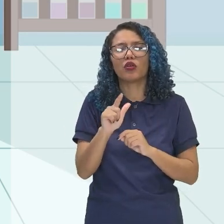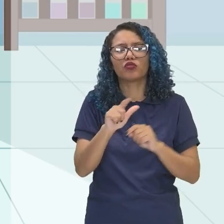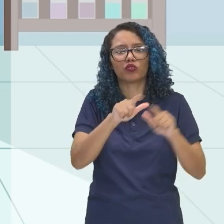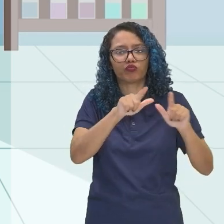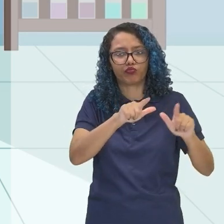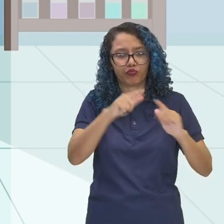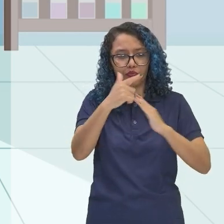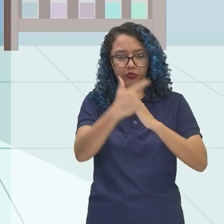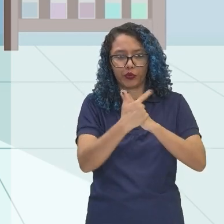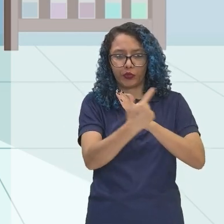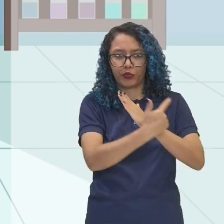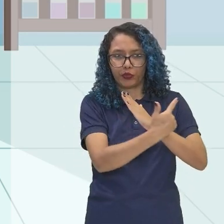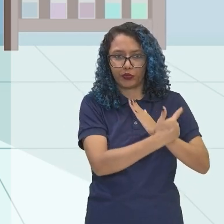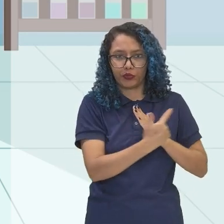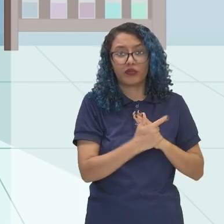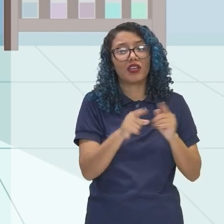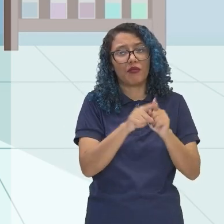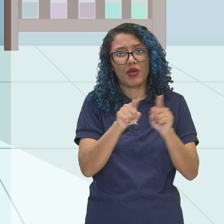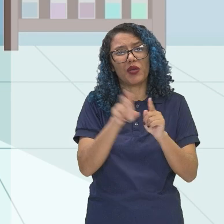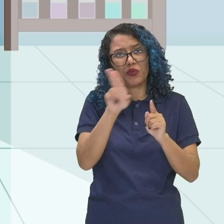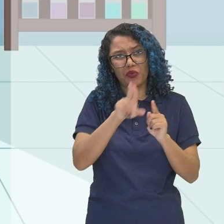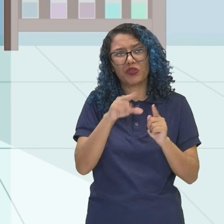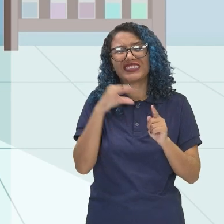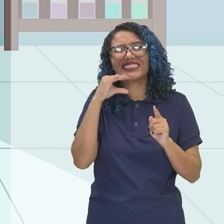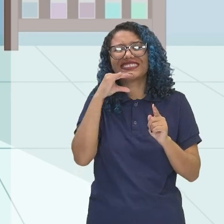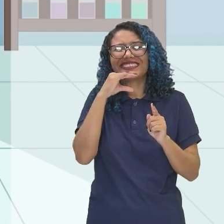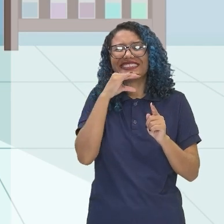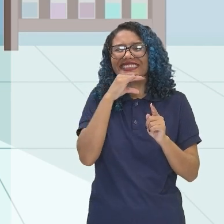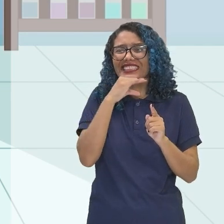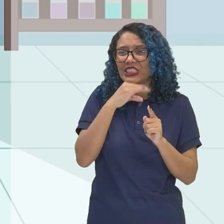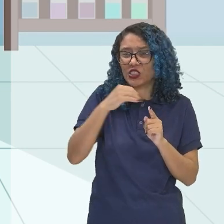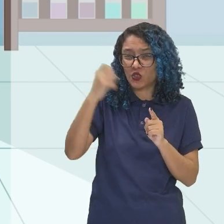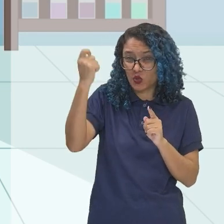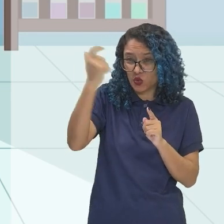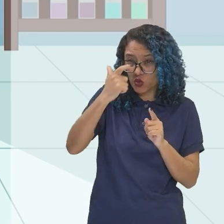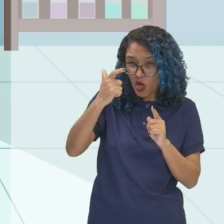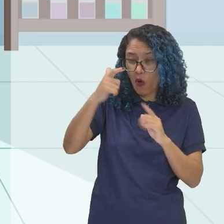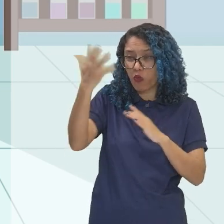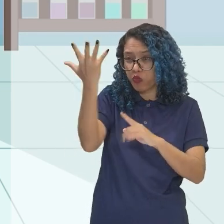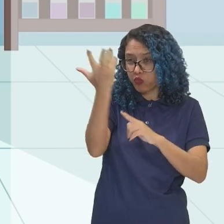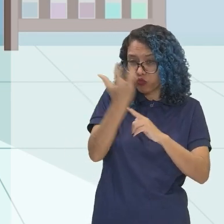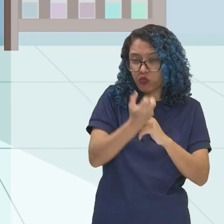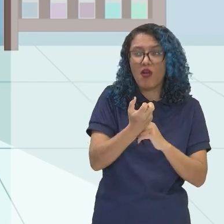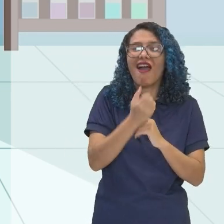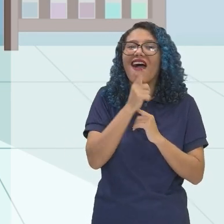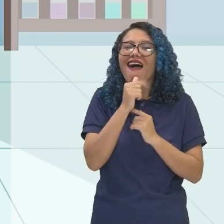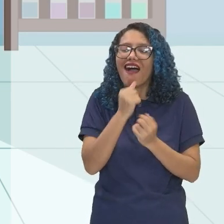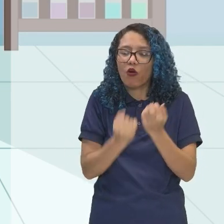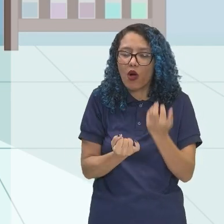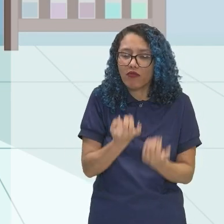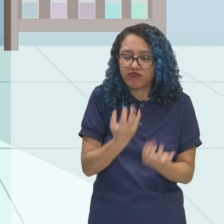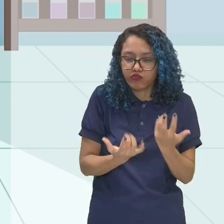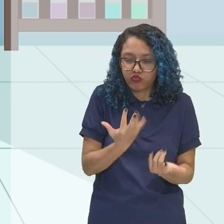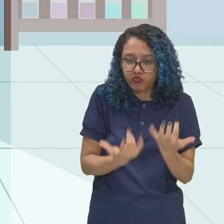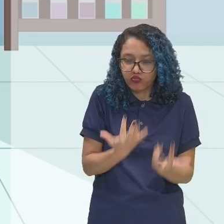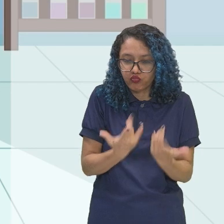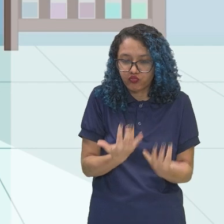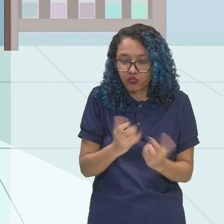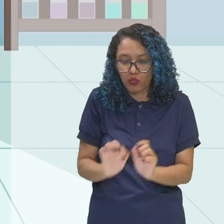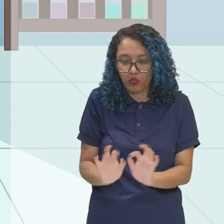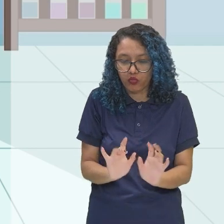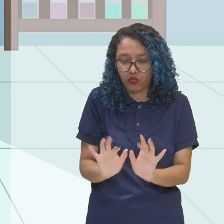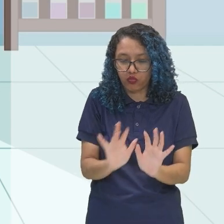que utilizam o calor do sol para aquecer um fluido, gerar vapor e